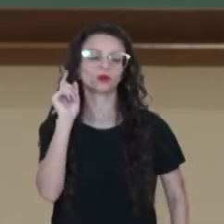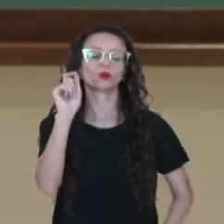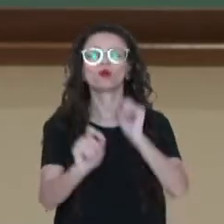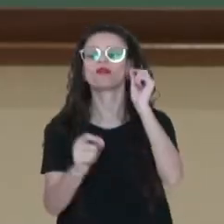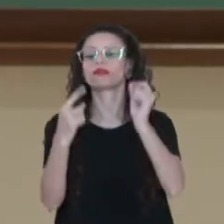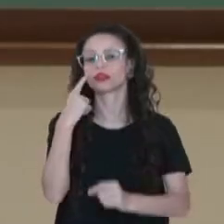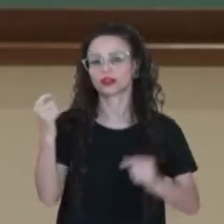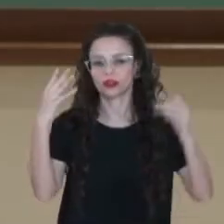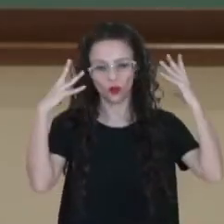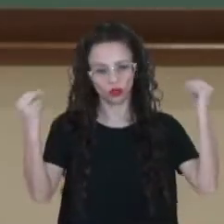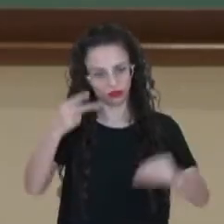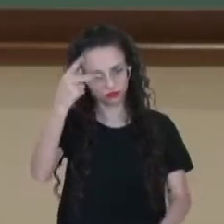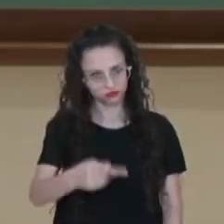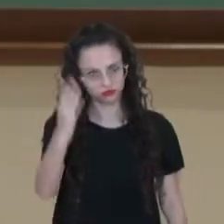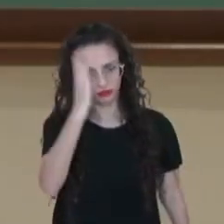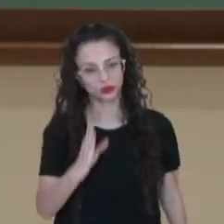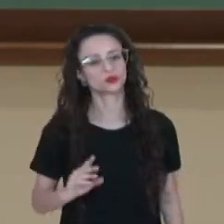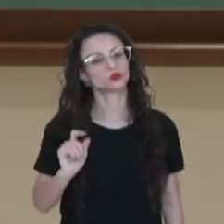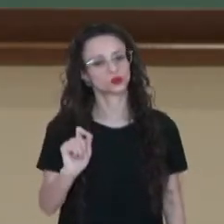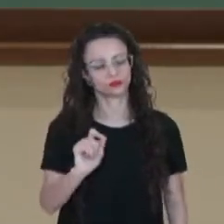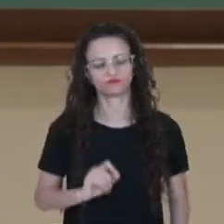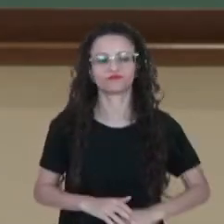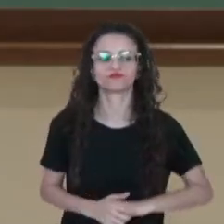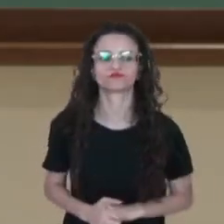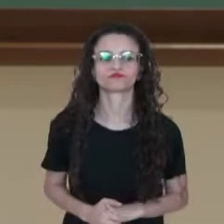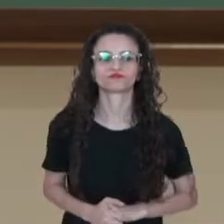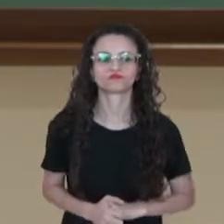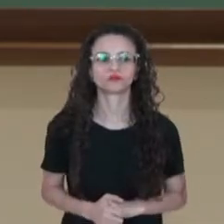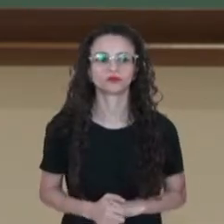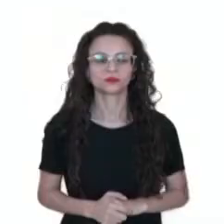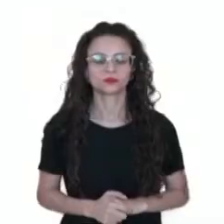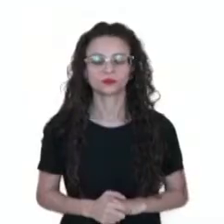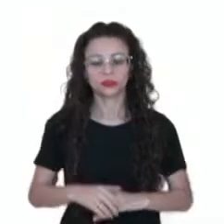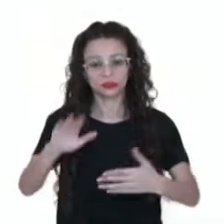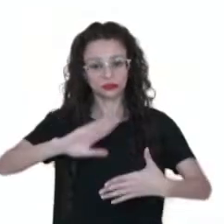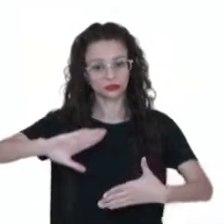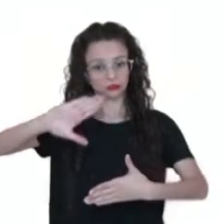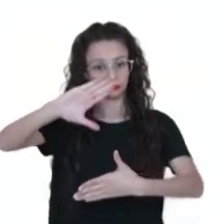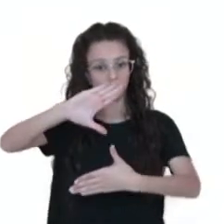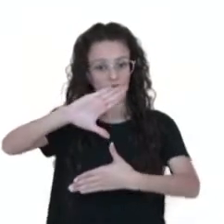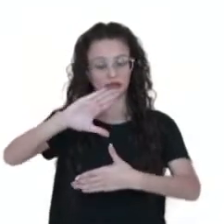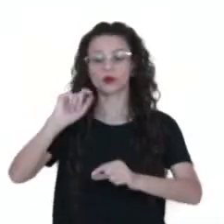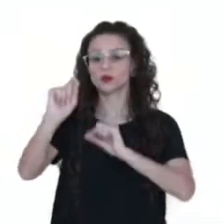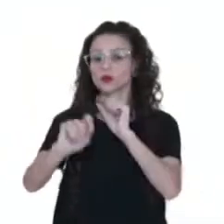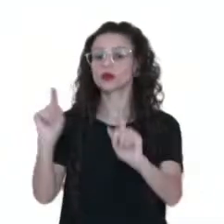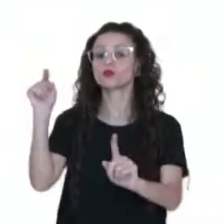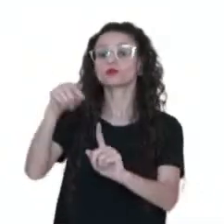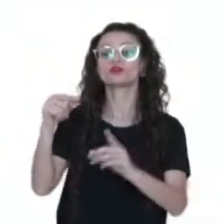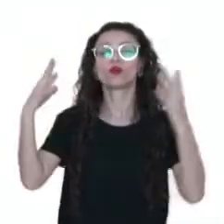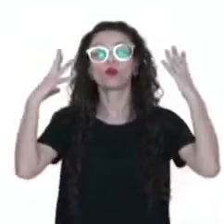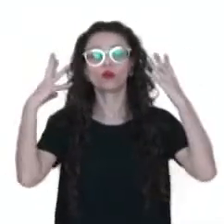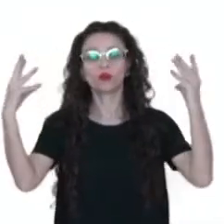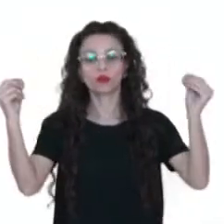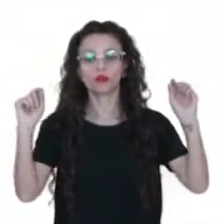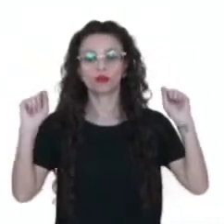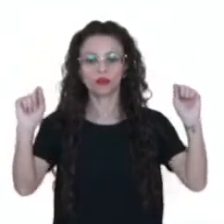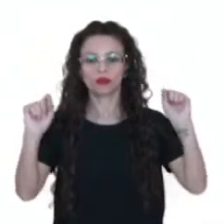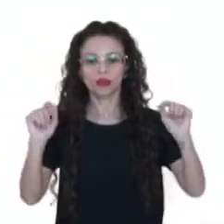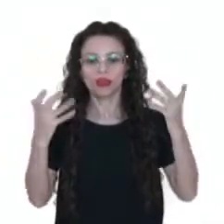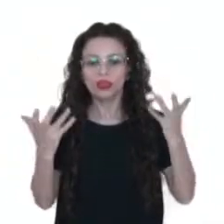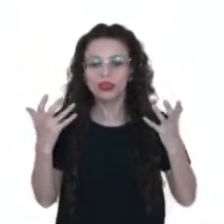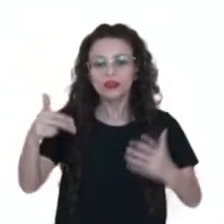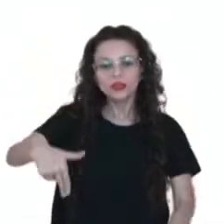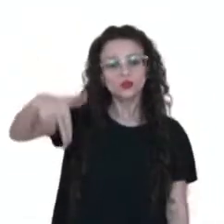holandeses aqui no Brasil, tá? Veja, na América, o alvo dos holandeses era o